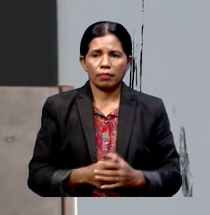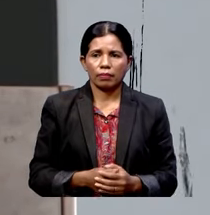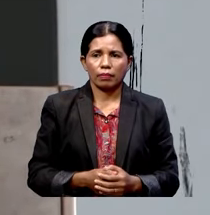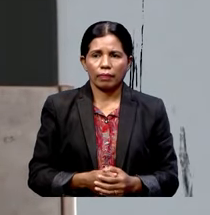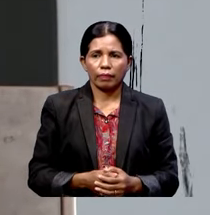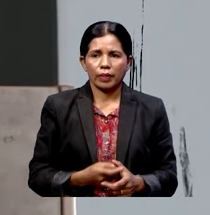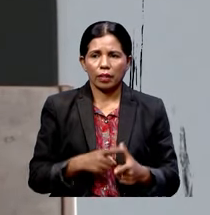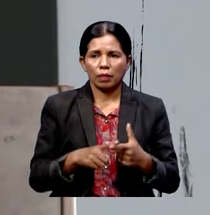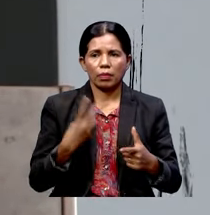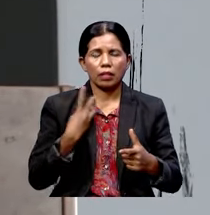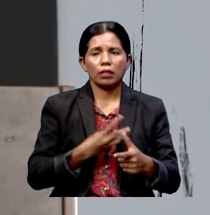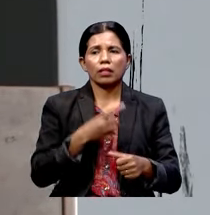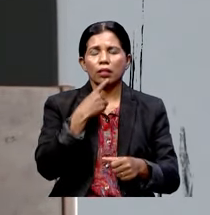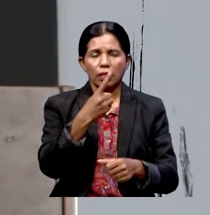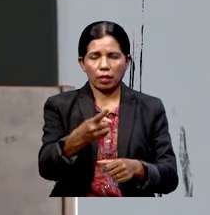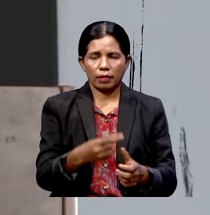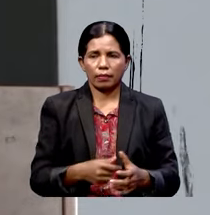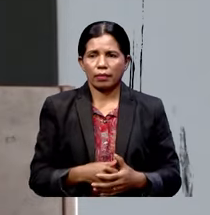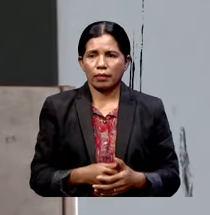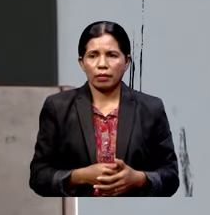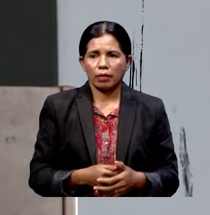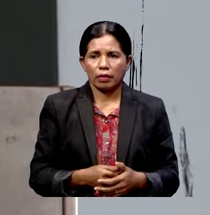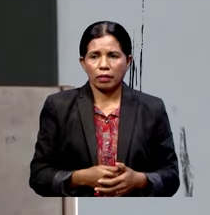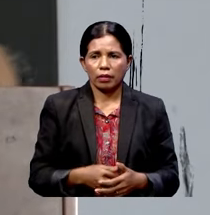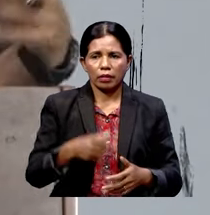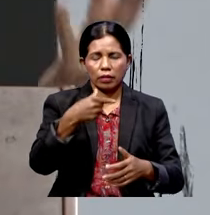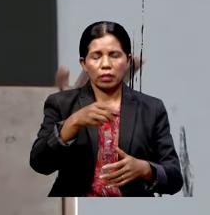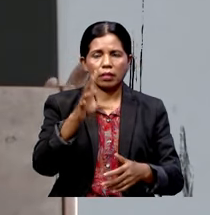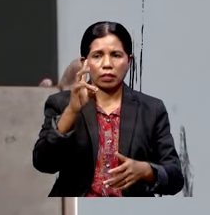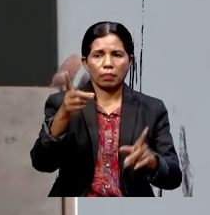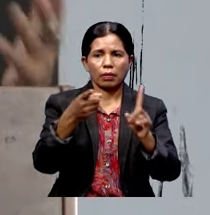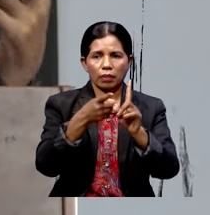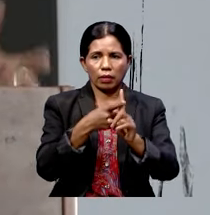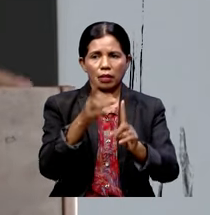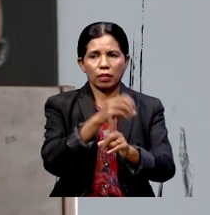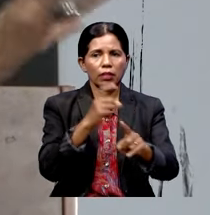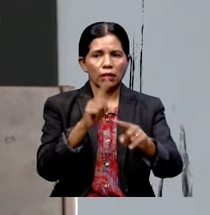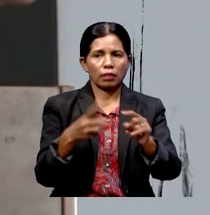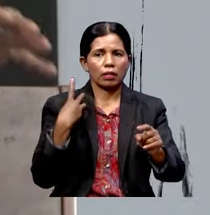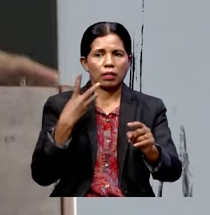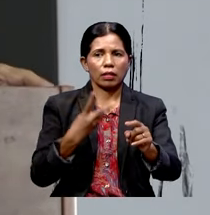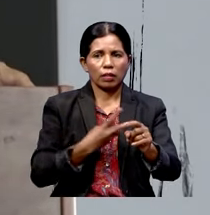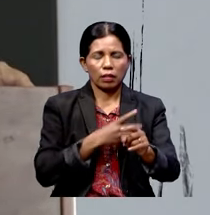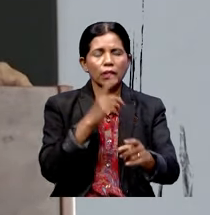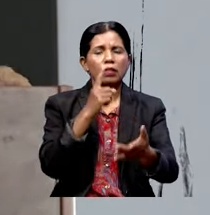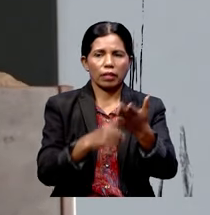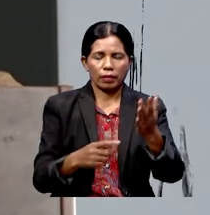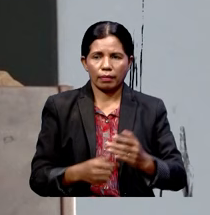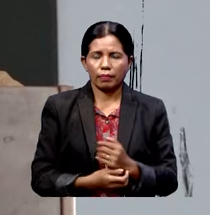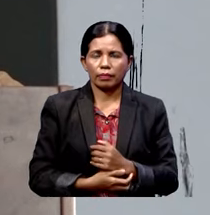E depois a gente se derrota, via serva plástica, tem que ser o mestre, também estava frio. Rico sim.